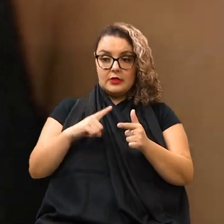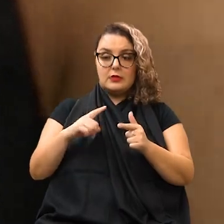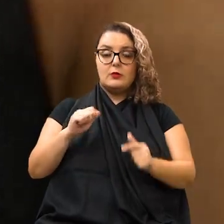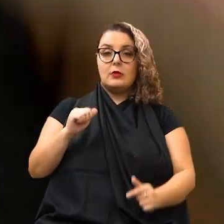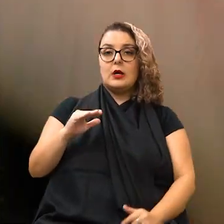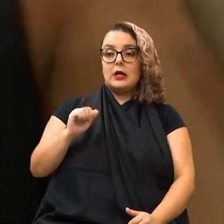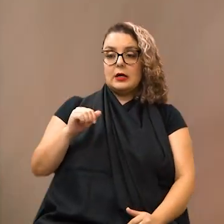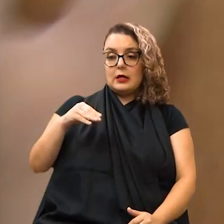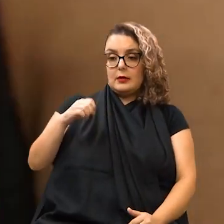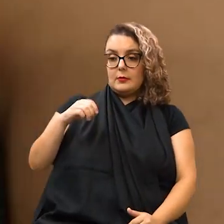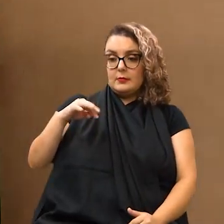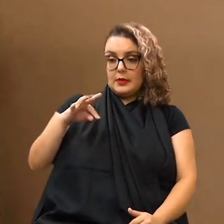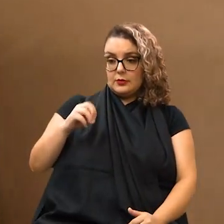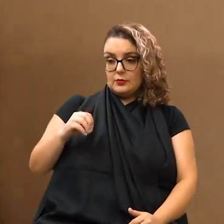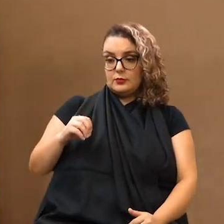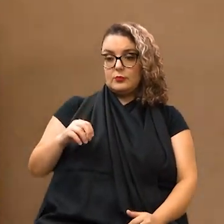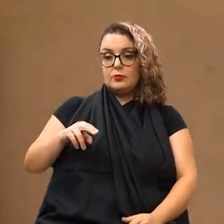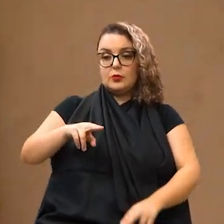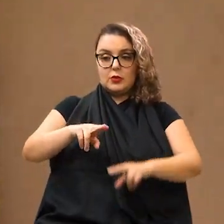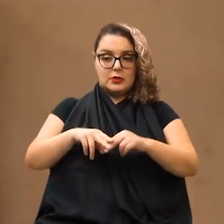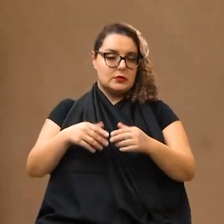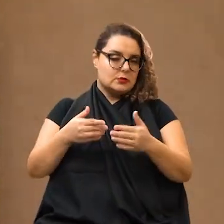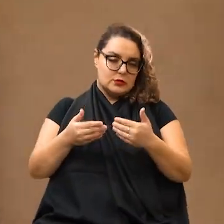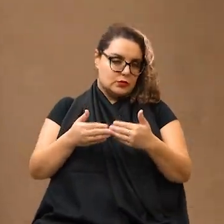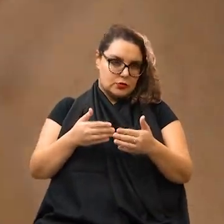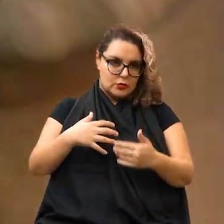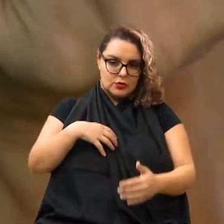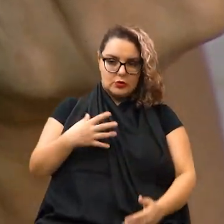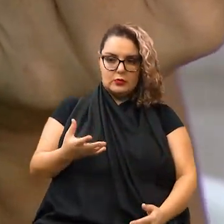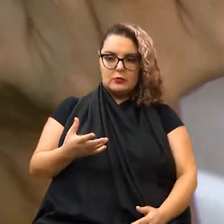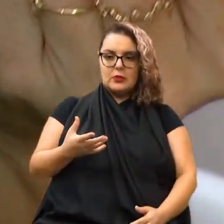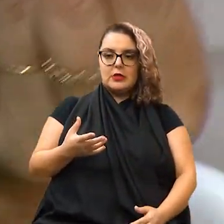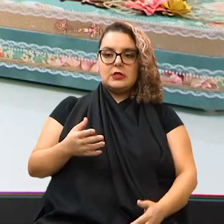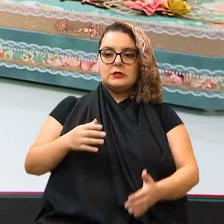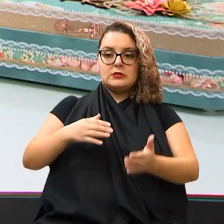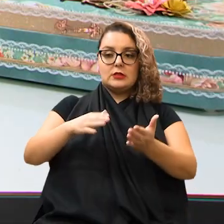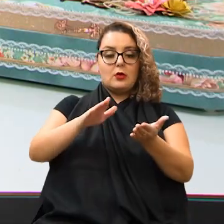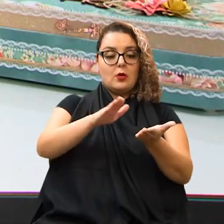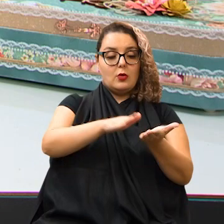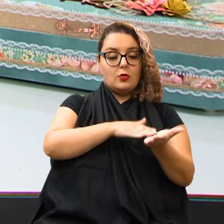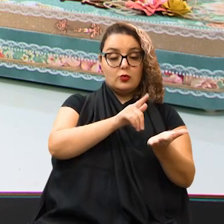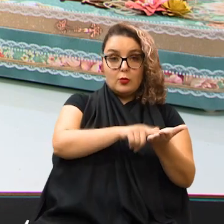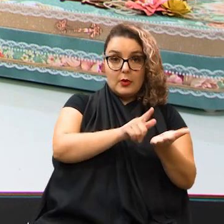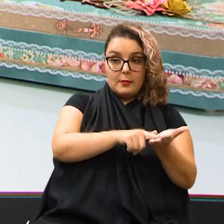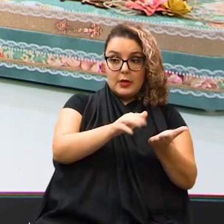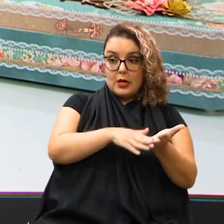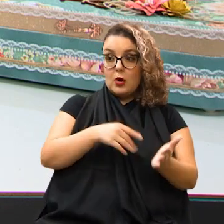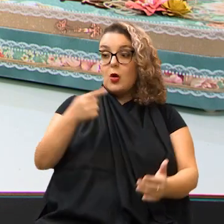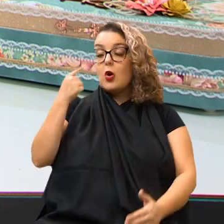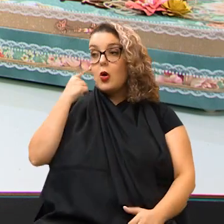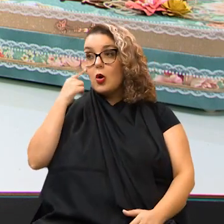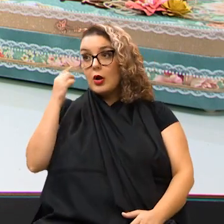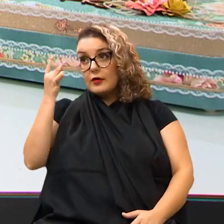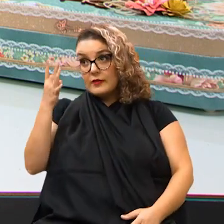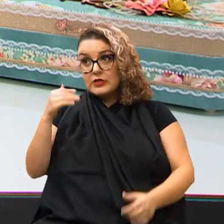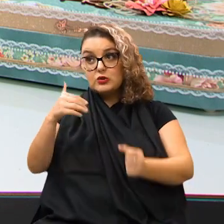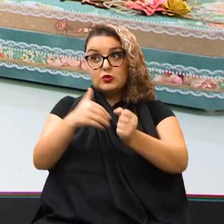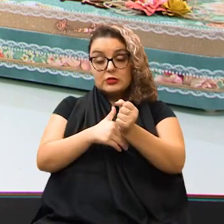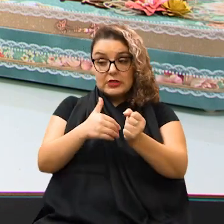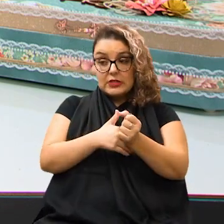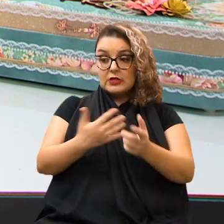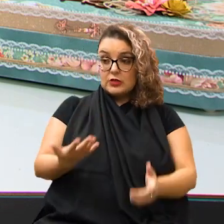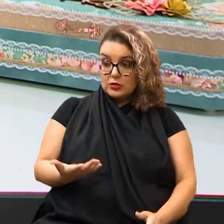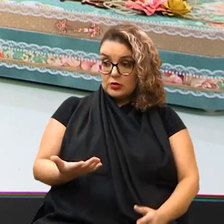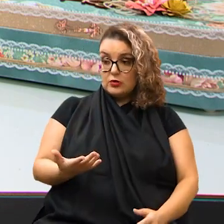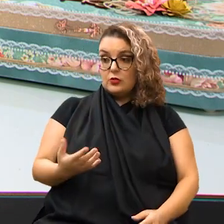um acabamento, então por isso que eu não tô tomando esse cuidado. Caso contrário, eu teria que passar a cola atrás do papel. Olha a facilidade que a Marisa